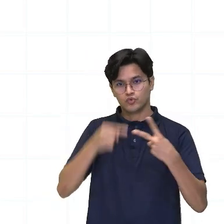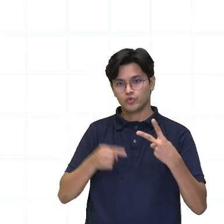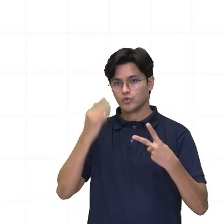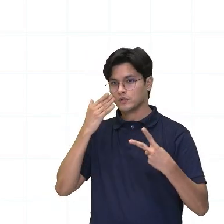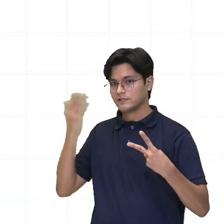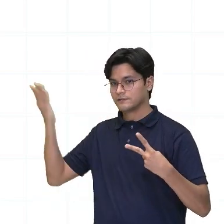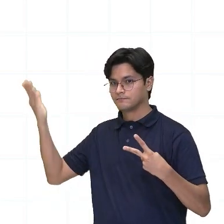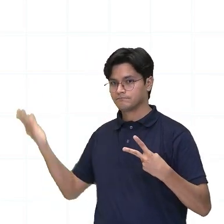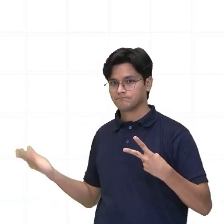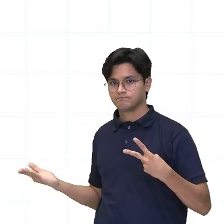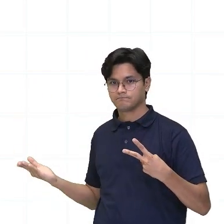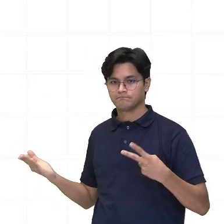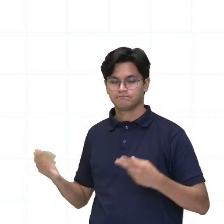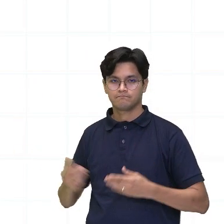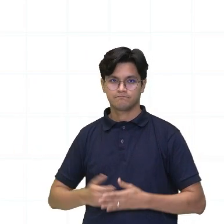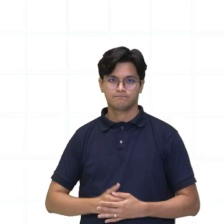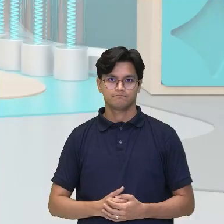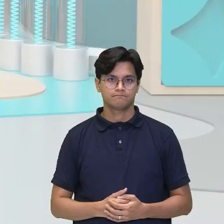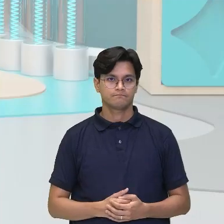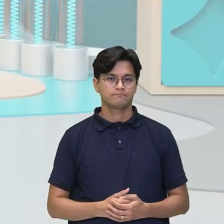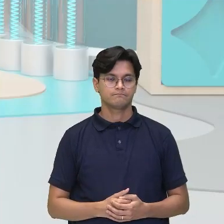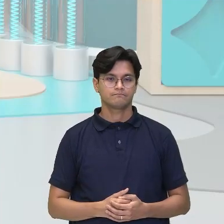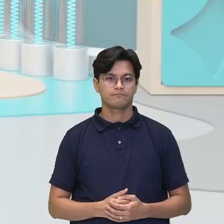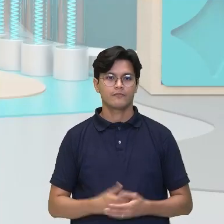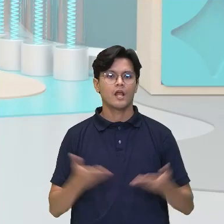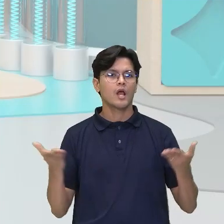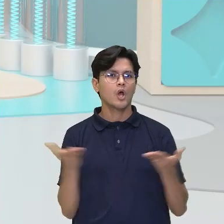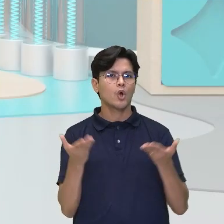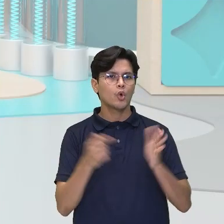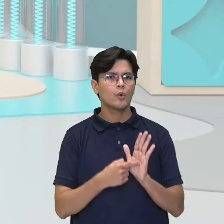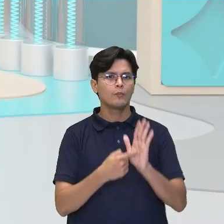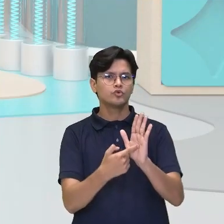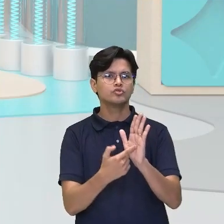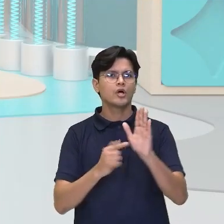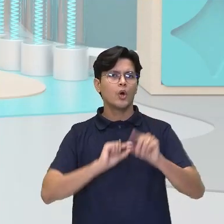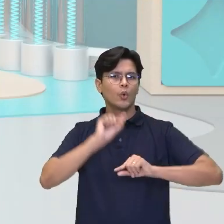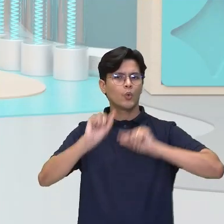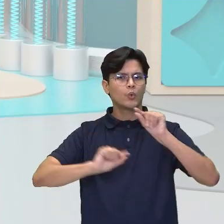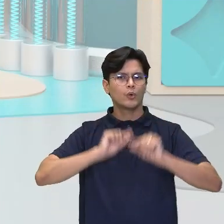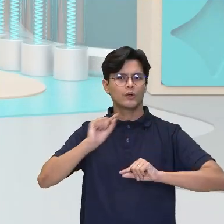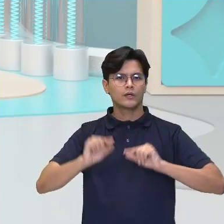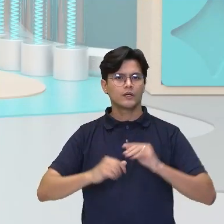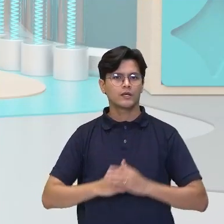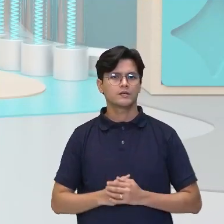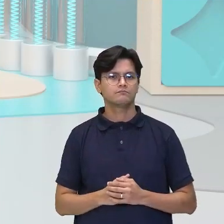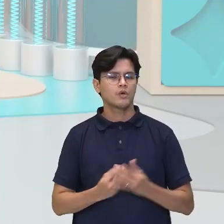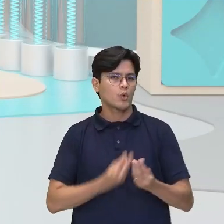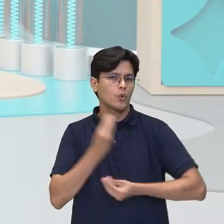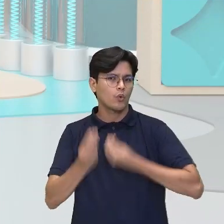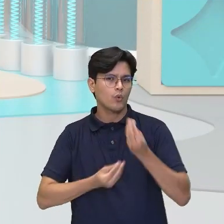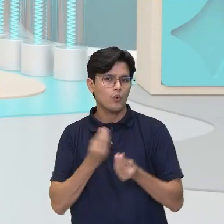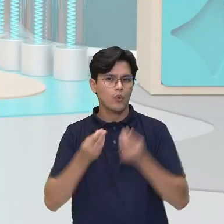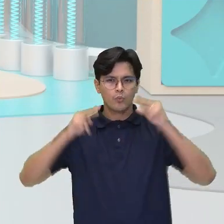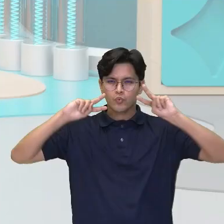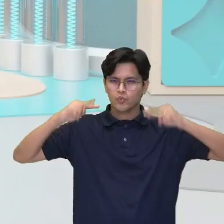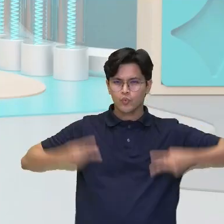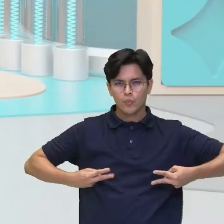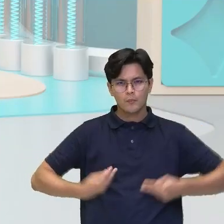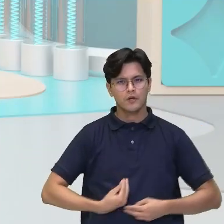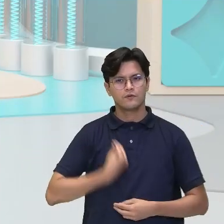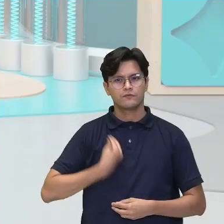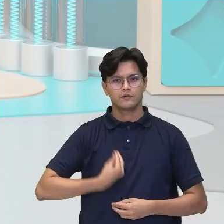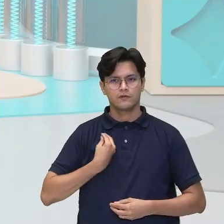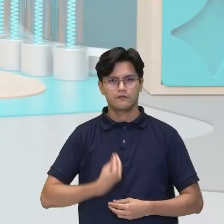período. Aqui eu trouxe para vocês, certo? Uma forma, né, que esse homem desse período vivia. Uma